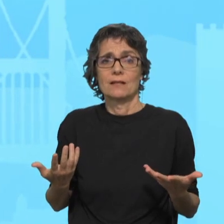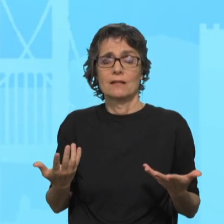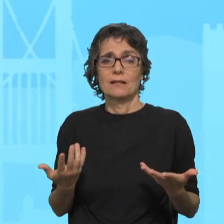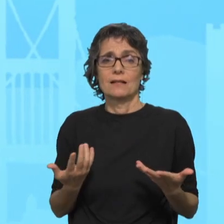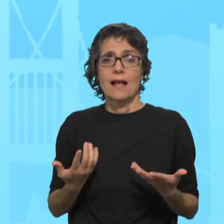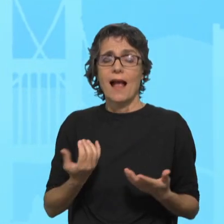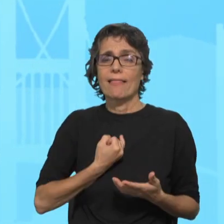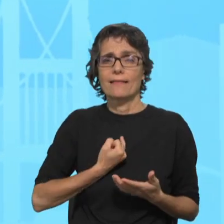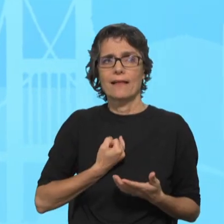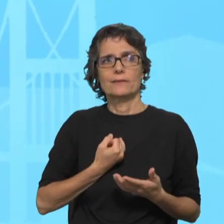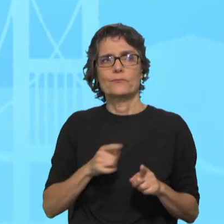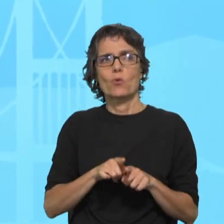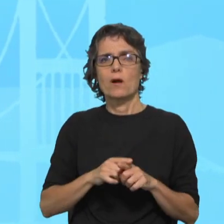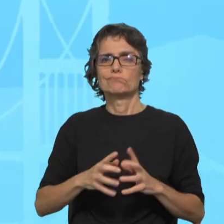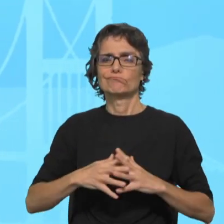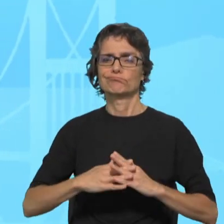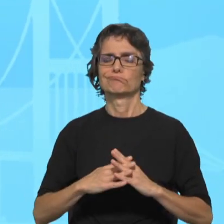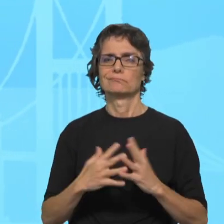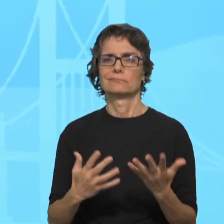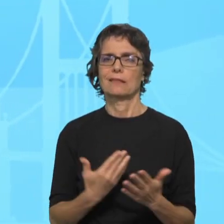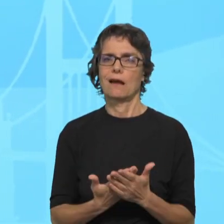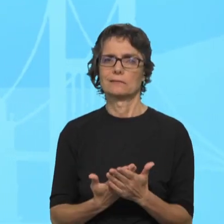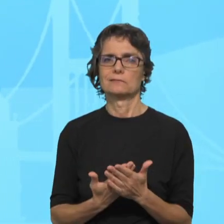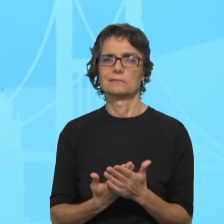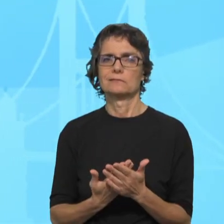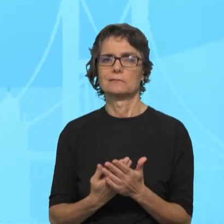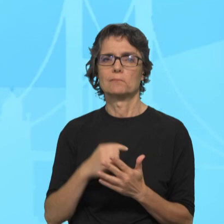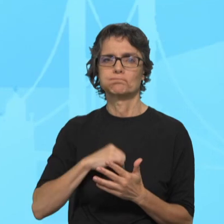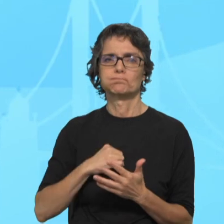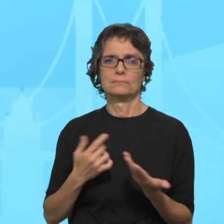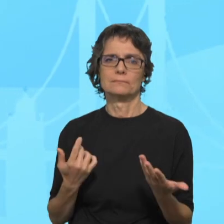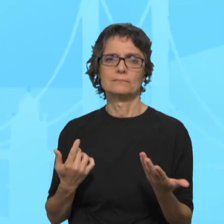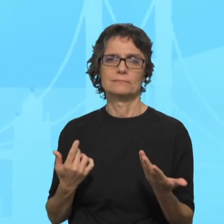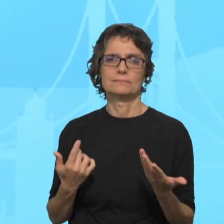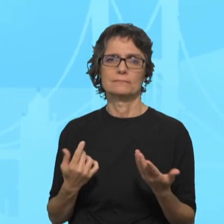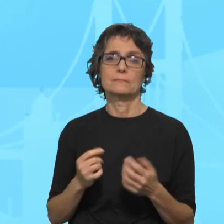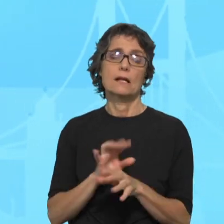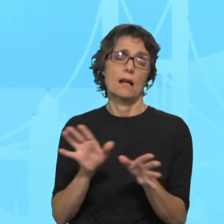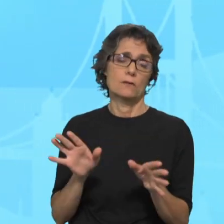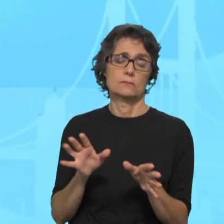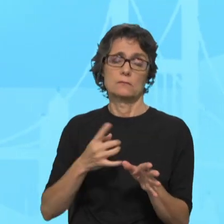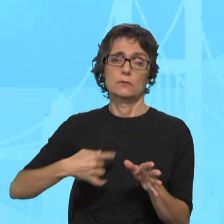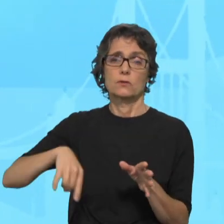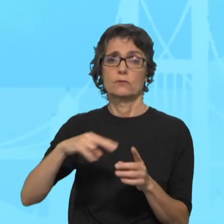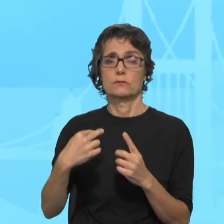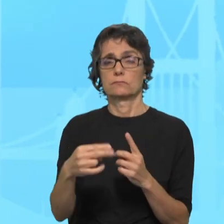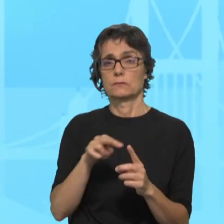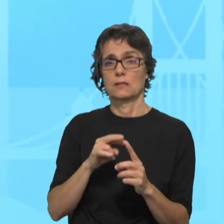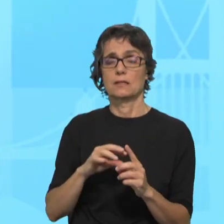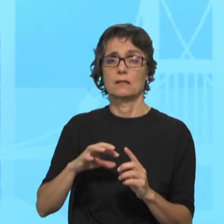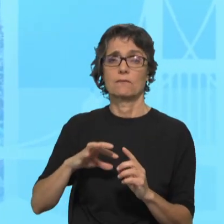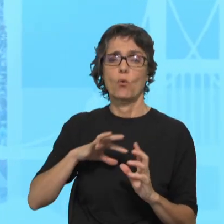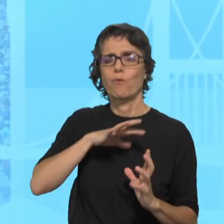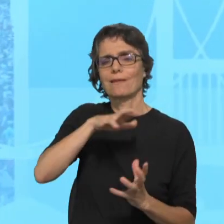nos constrói, não é? Porque, ainda que, obviamente, nesta toda a perspectiva universalista